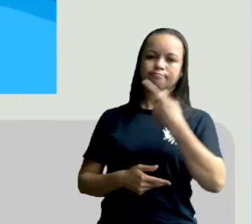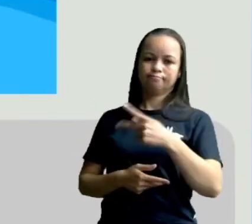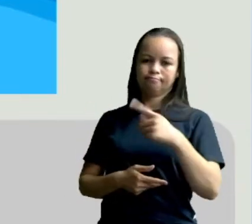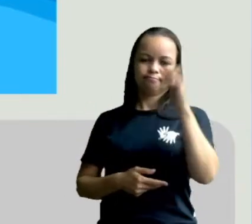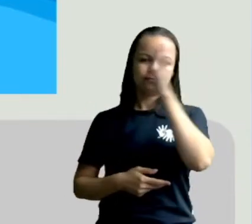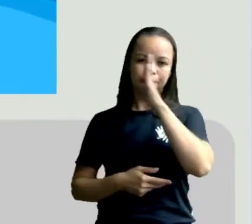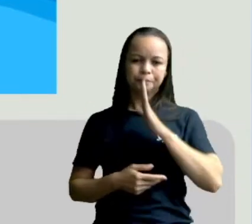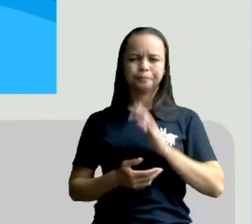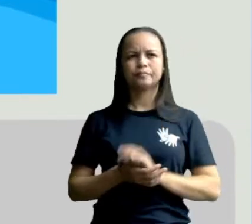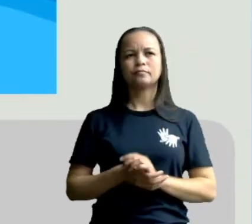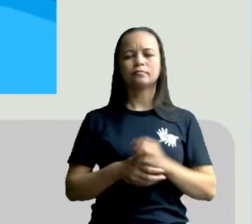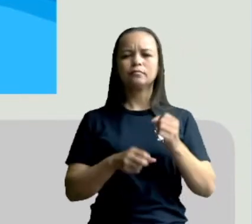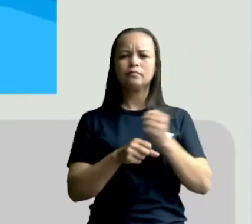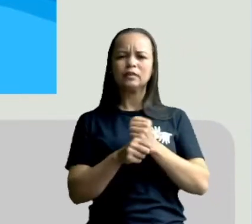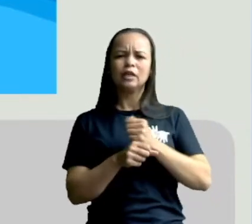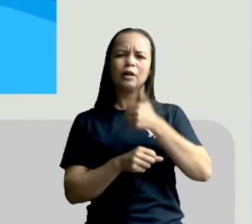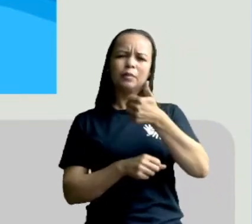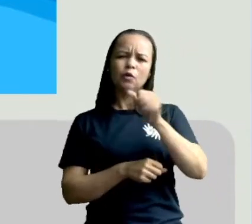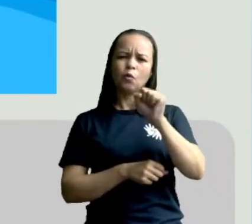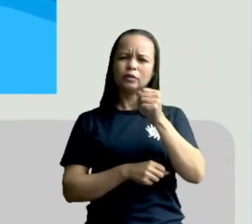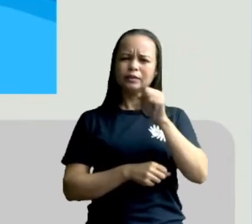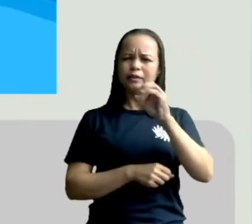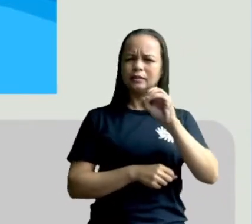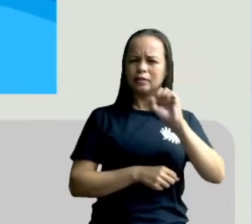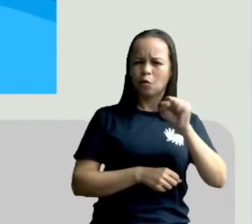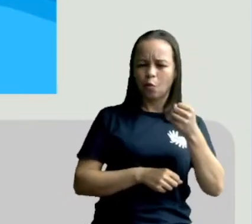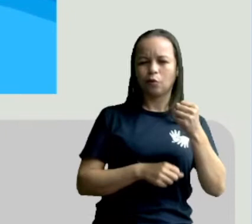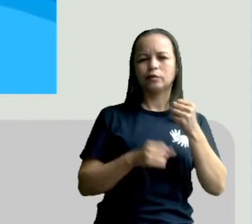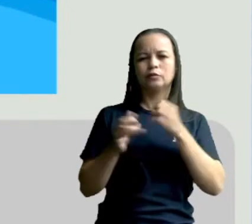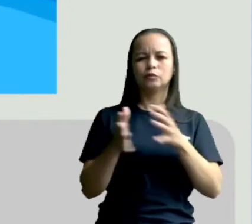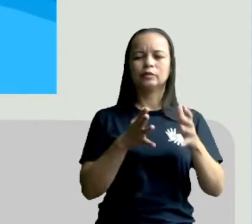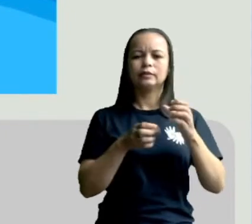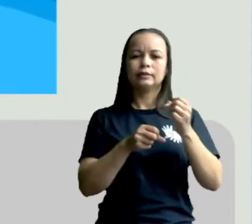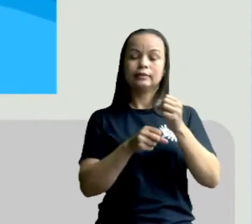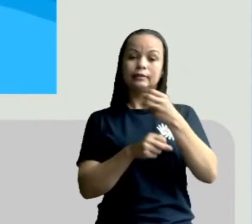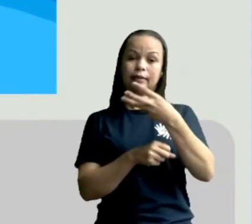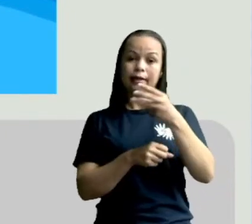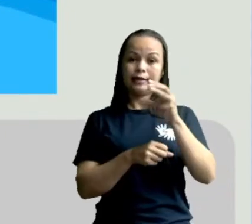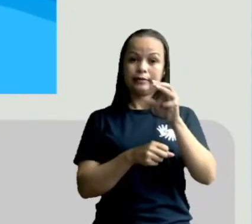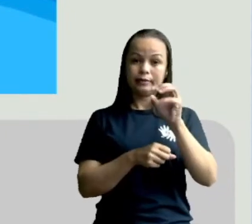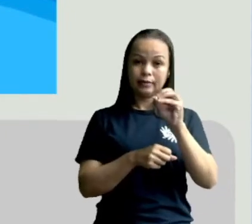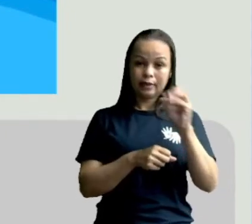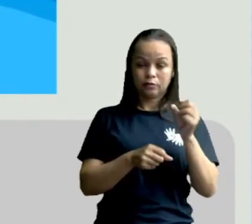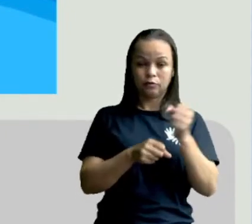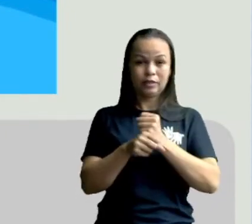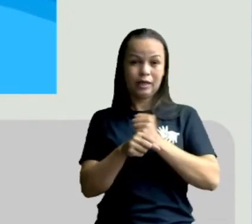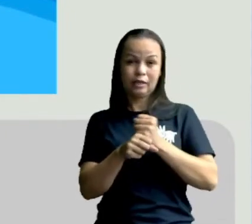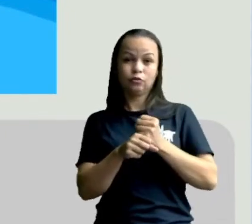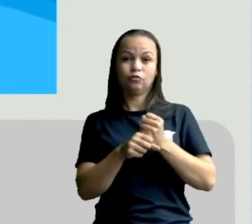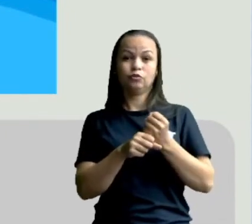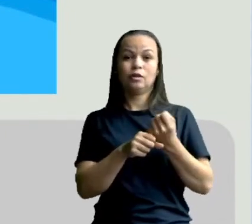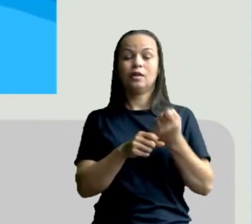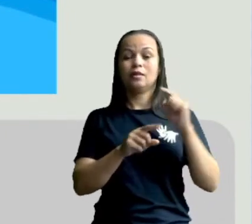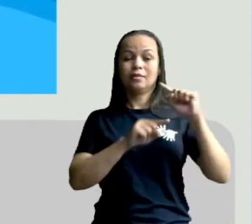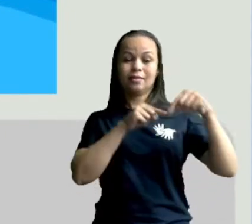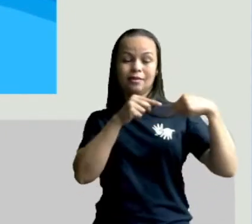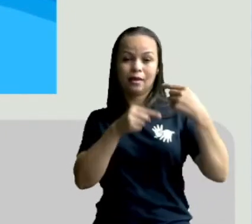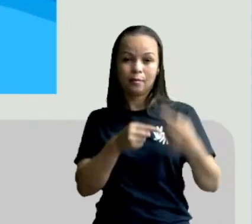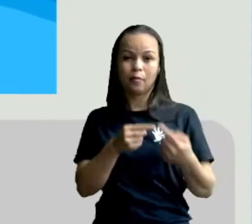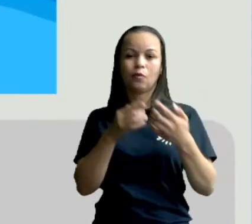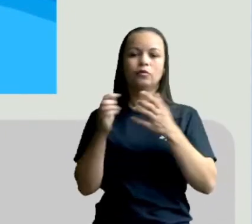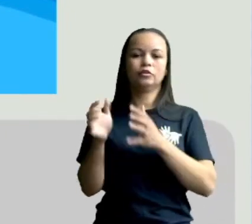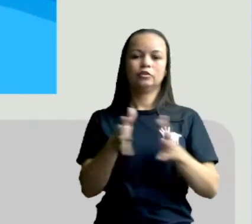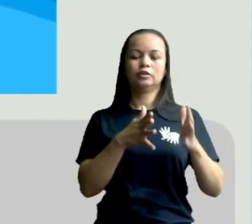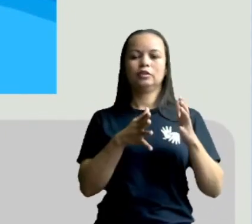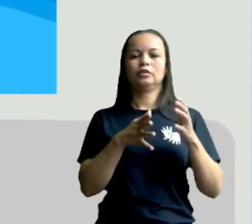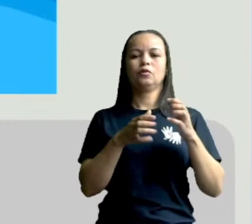foi em 1808, 300 anos depois que o Brasil já vinha sendo explorado. A família real portuguesa veio morar